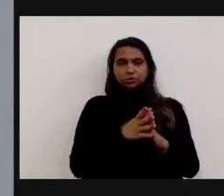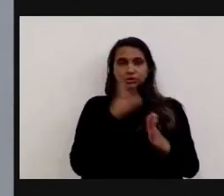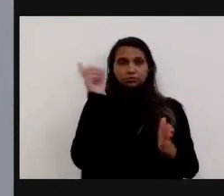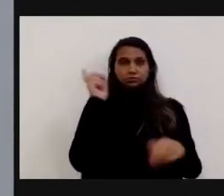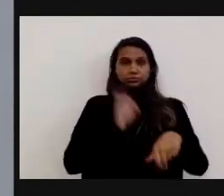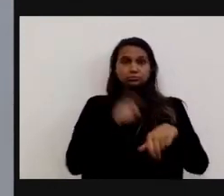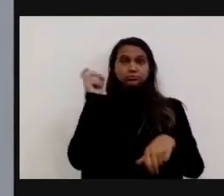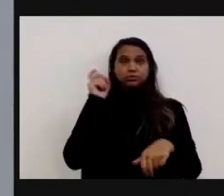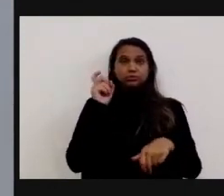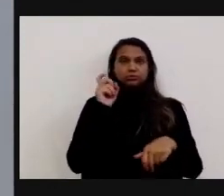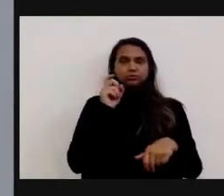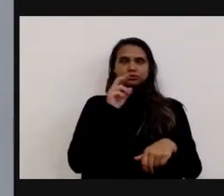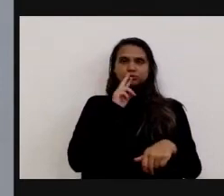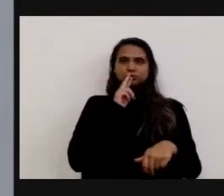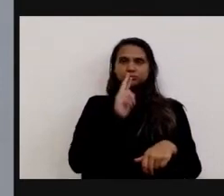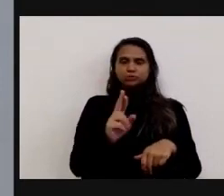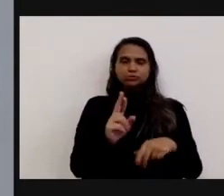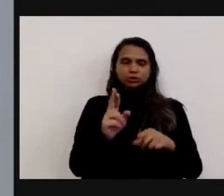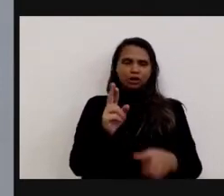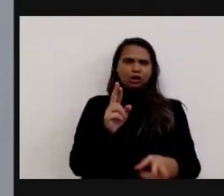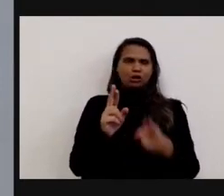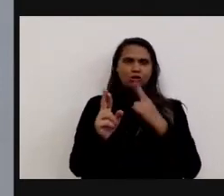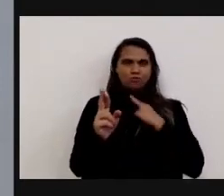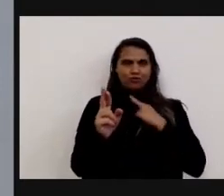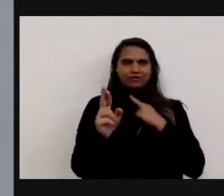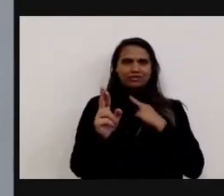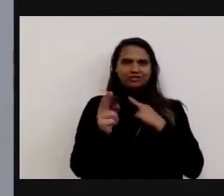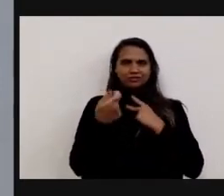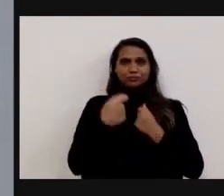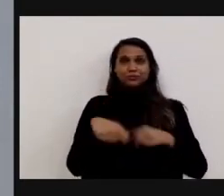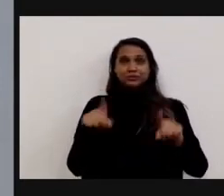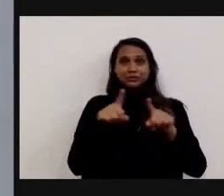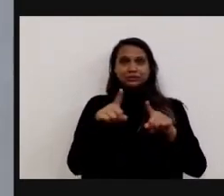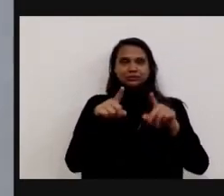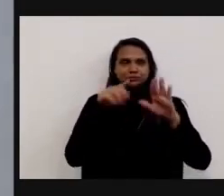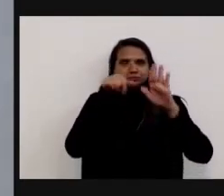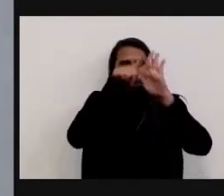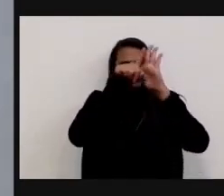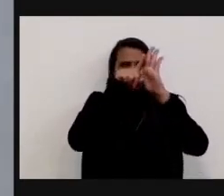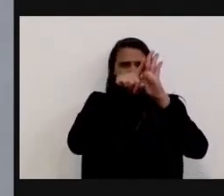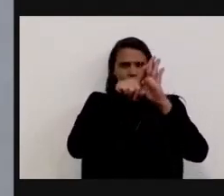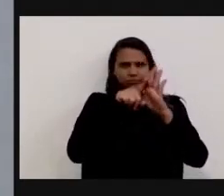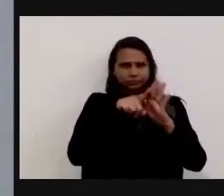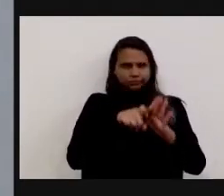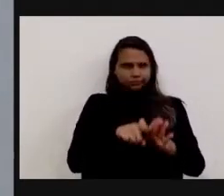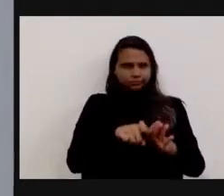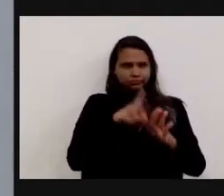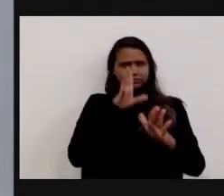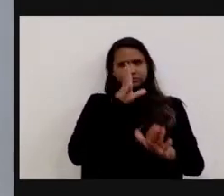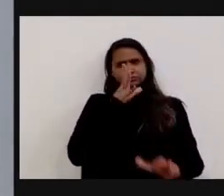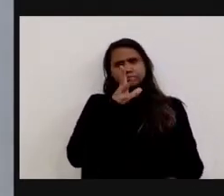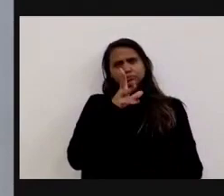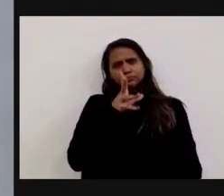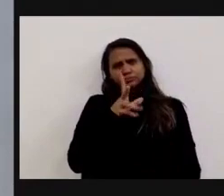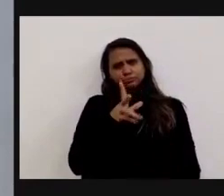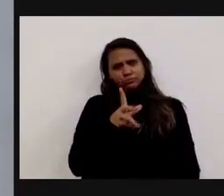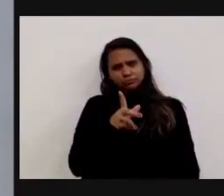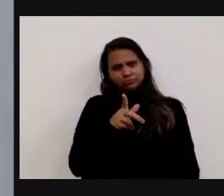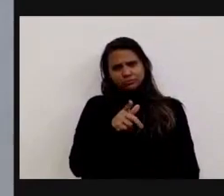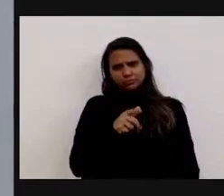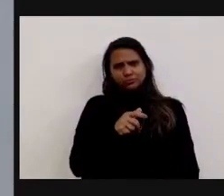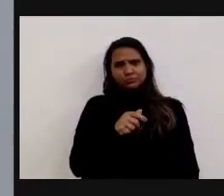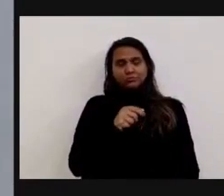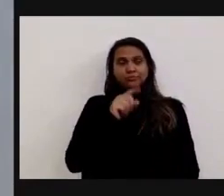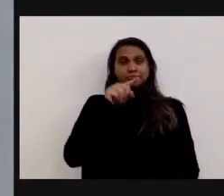e já dá o resultado né que você não precisa rodar uma pesquisa e aí que vai demorar um tempão